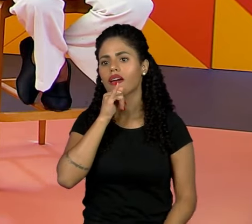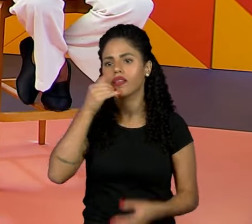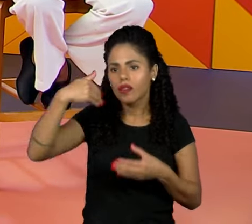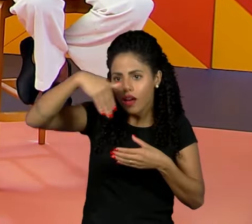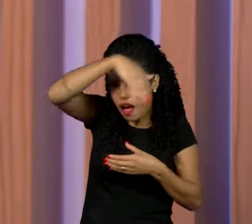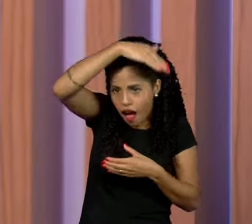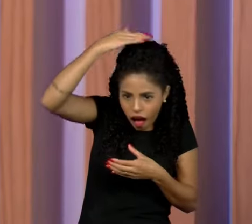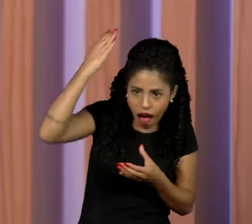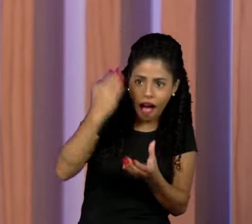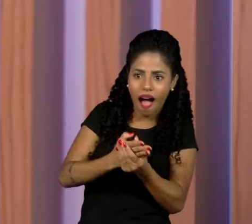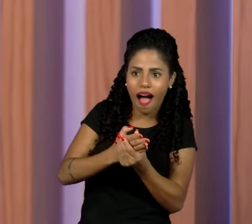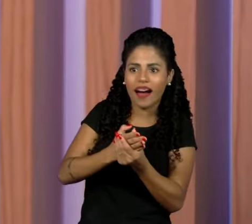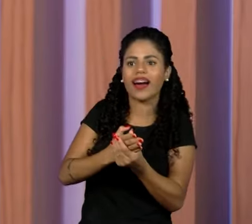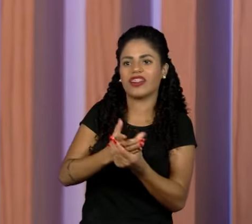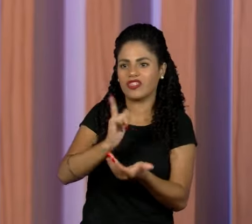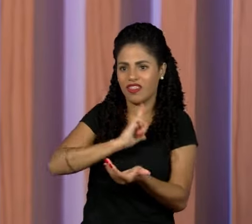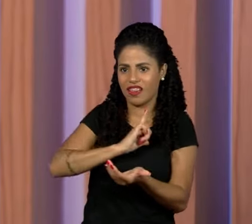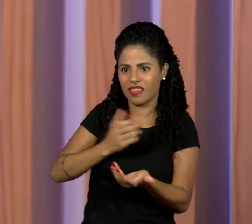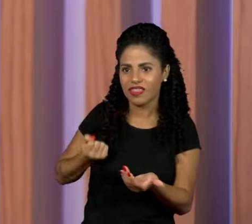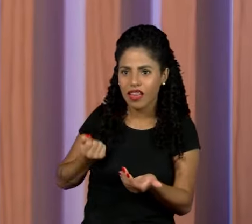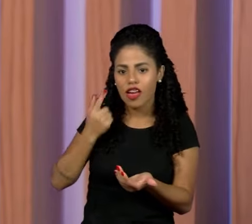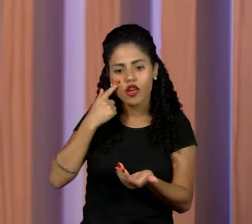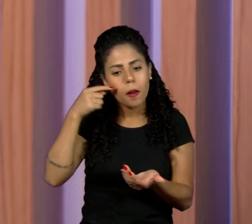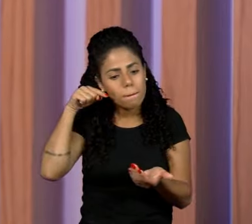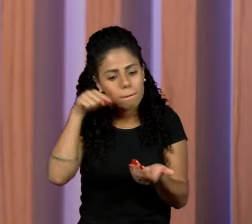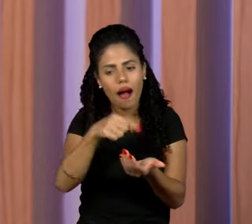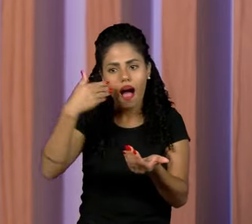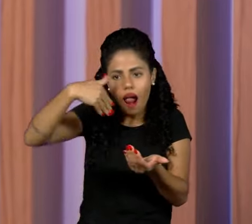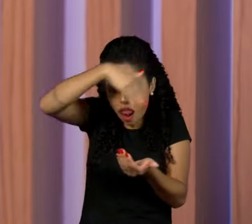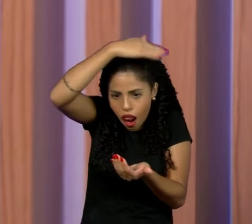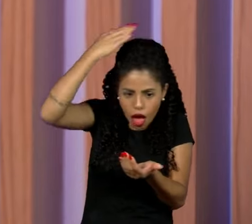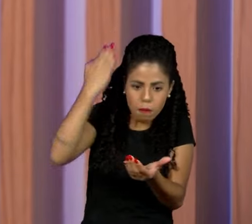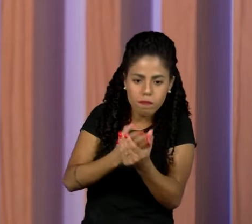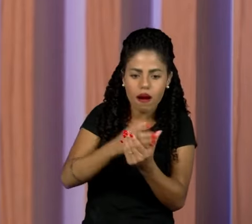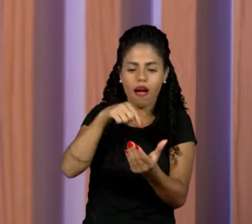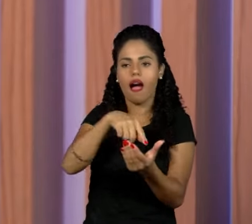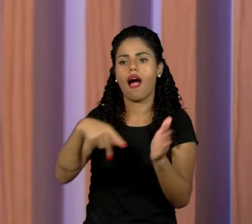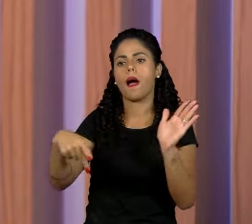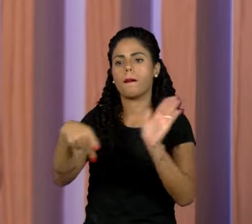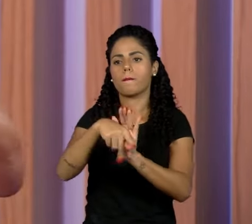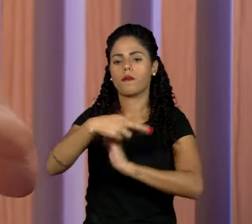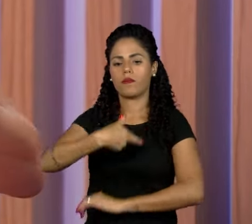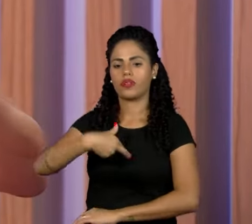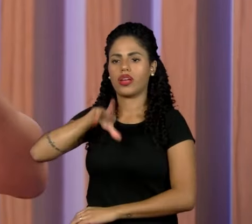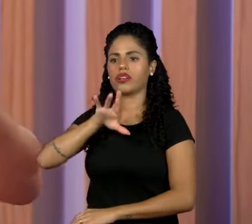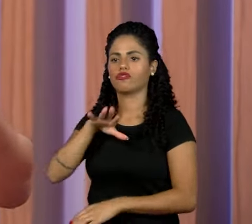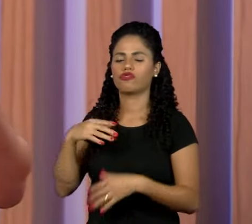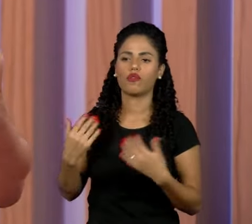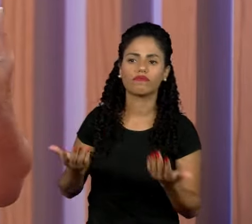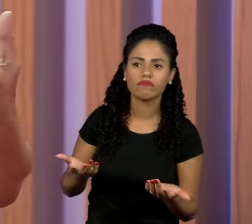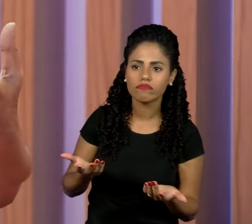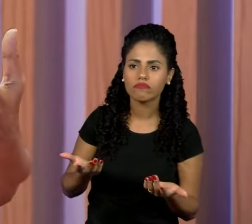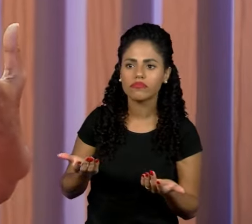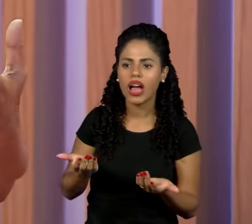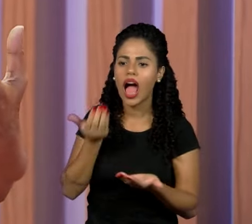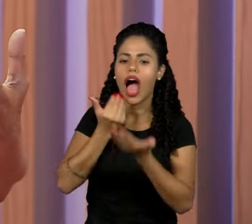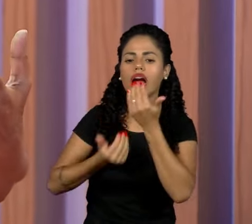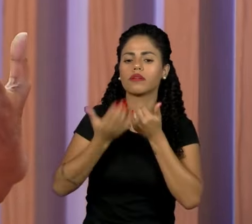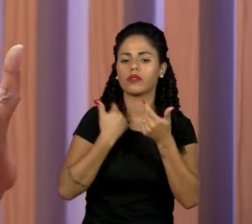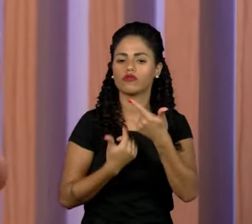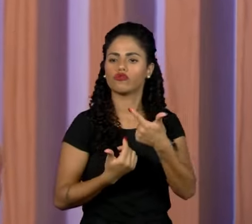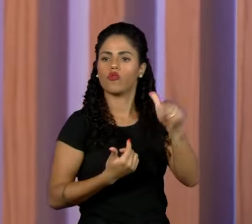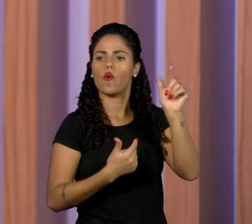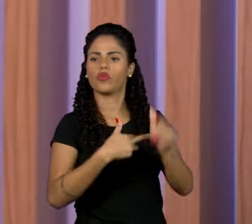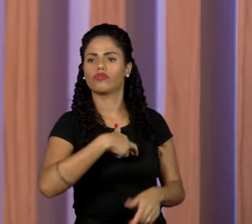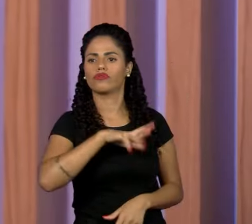repente, pega aquele símbolo, carimba, como sendo um alimento de outra